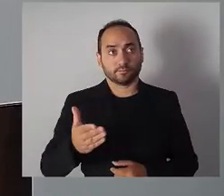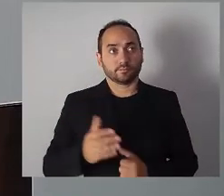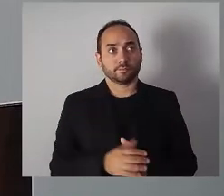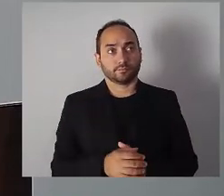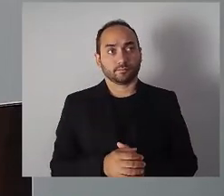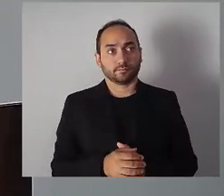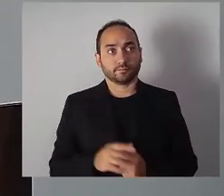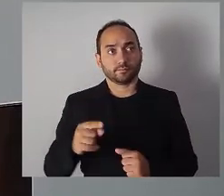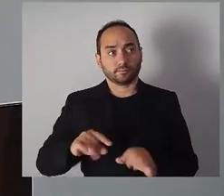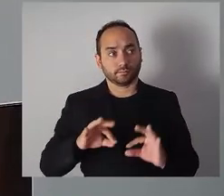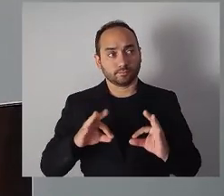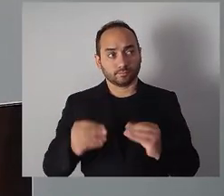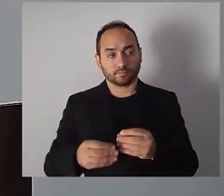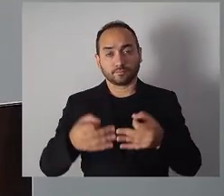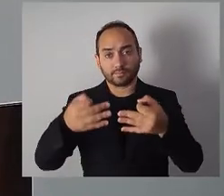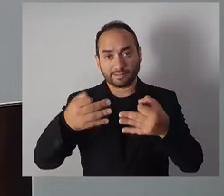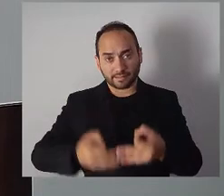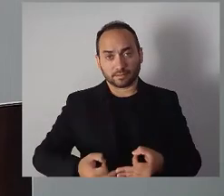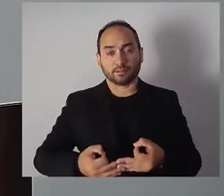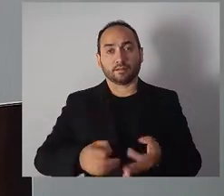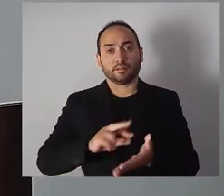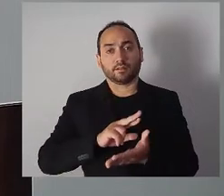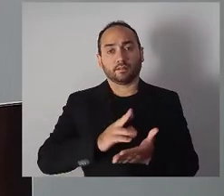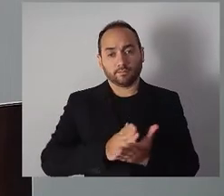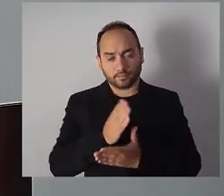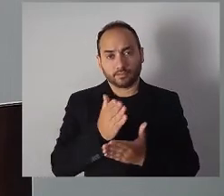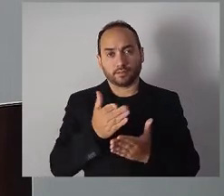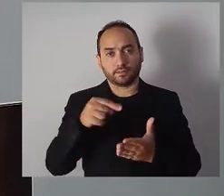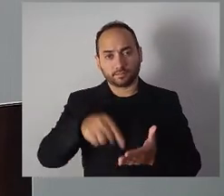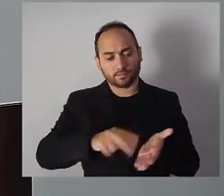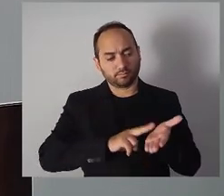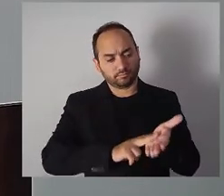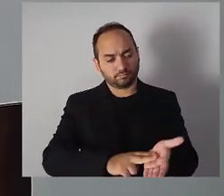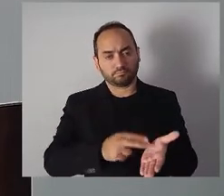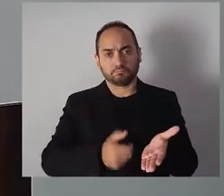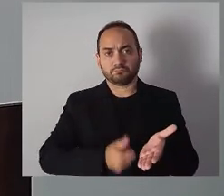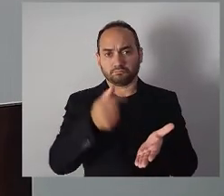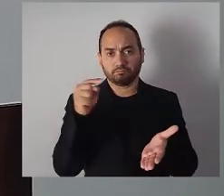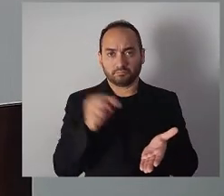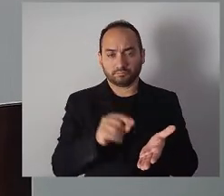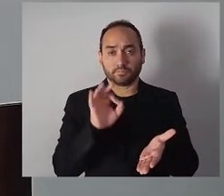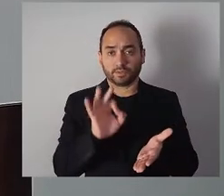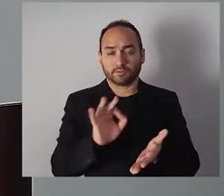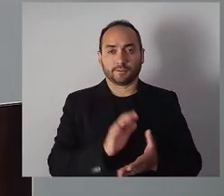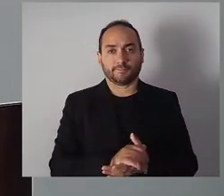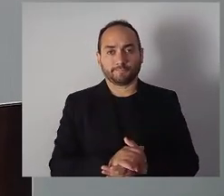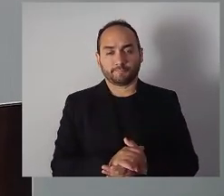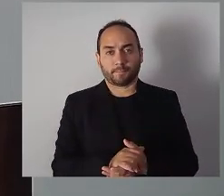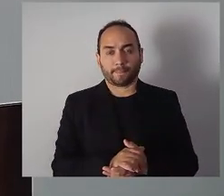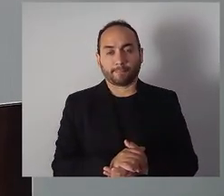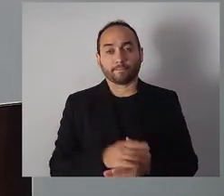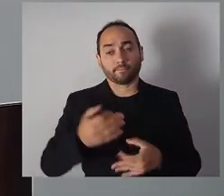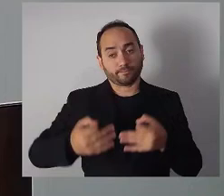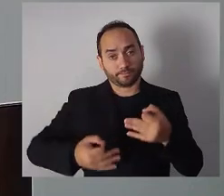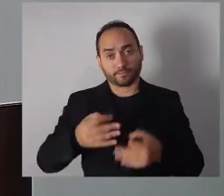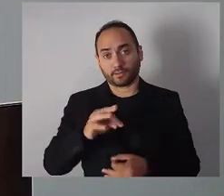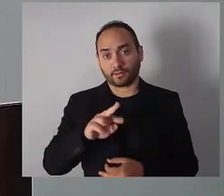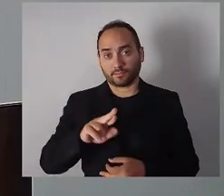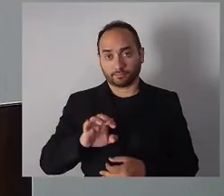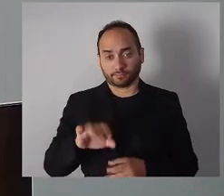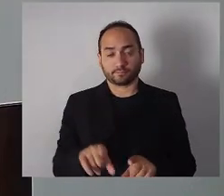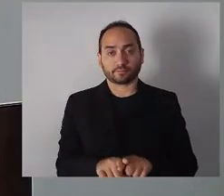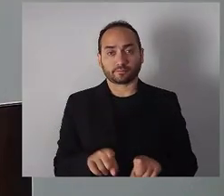a completa legalidade e validade dessa carta de anuência. No seu julgamento, o TRE